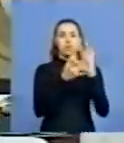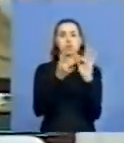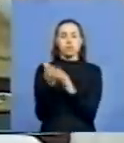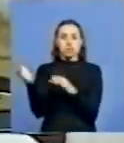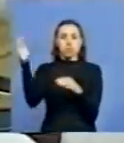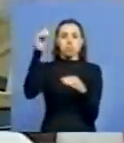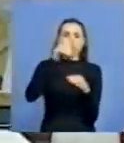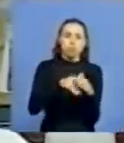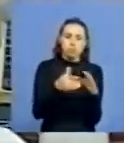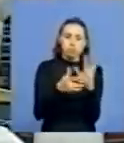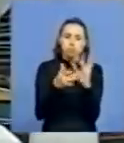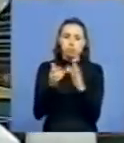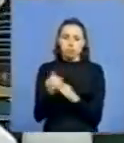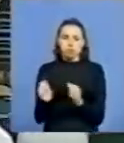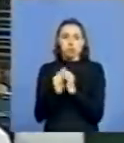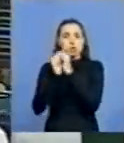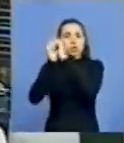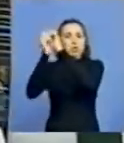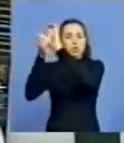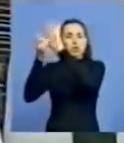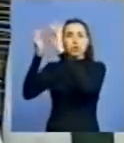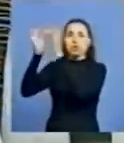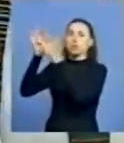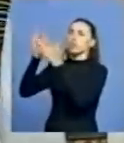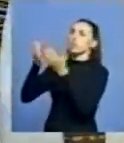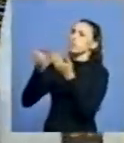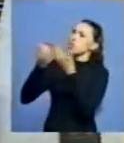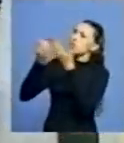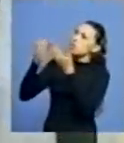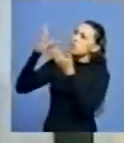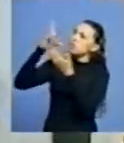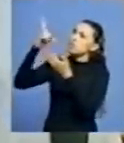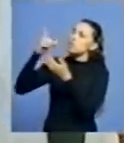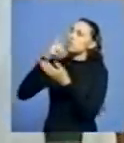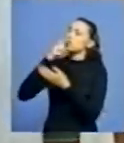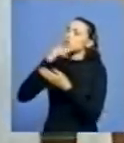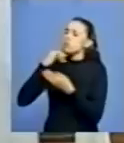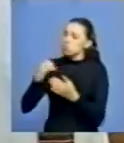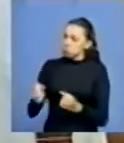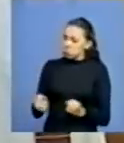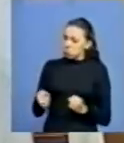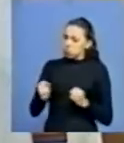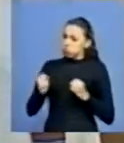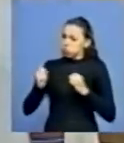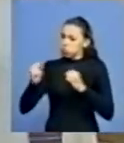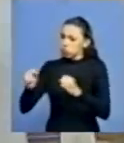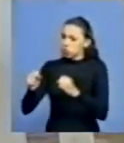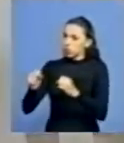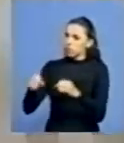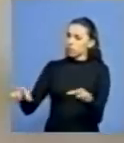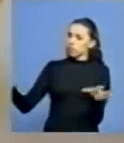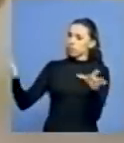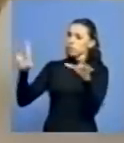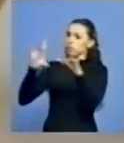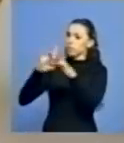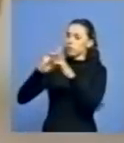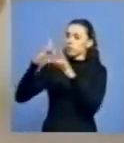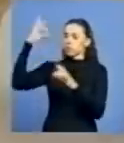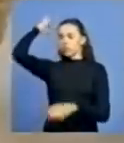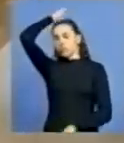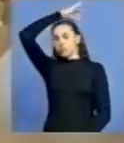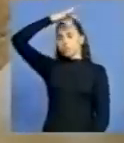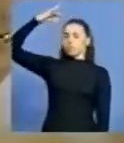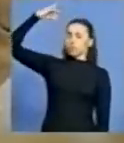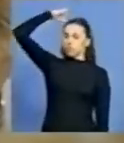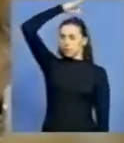Por Cristo, com Cristo e em Cristo, ó vós, a Deus Pai Todo-Poderoso, na unidade